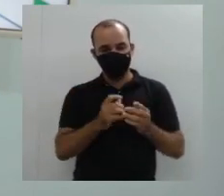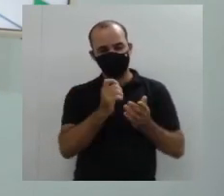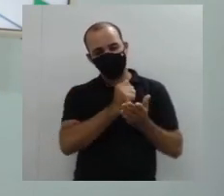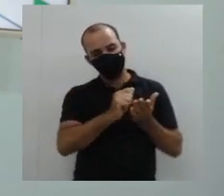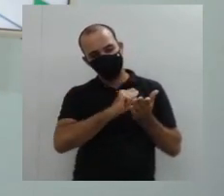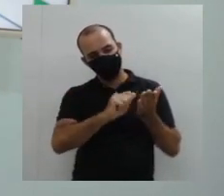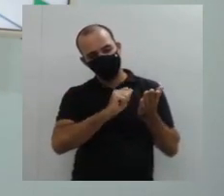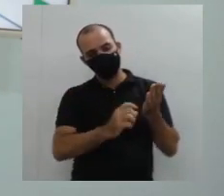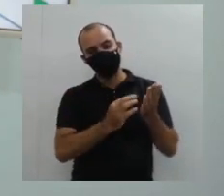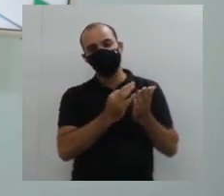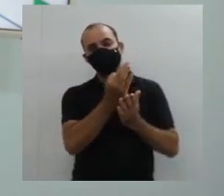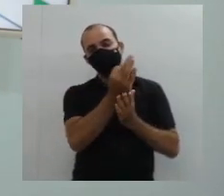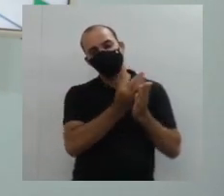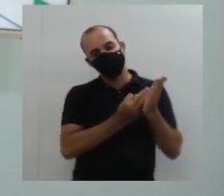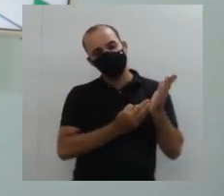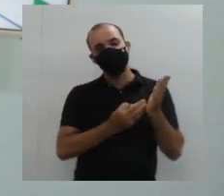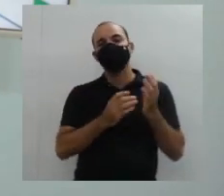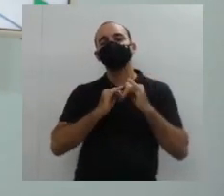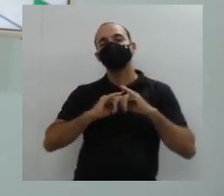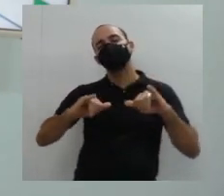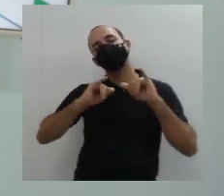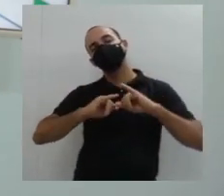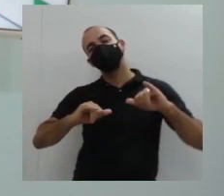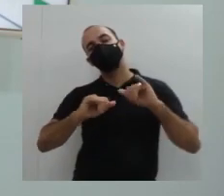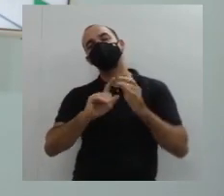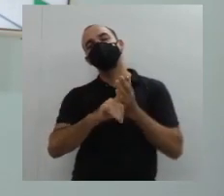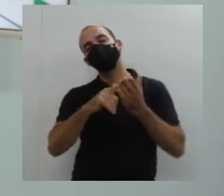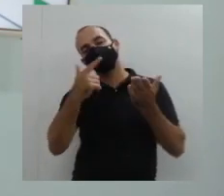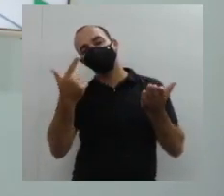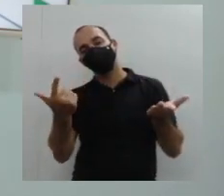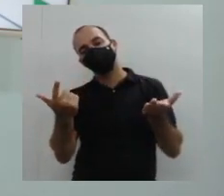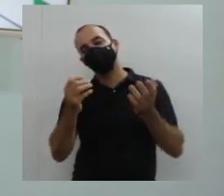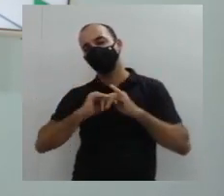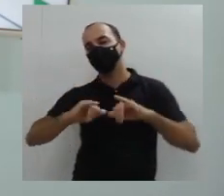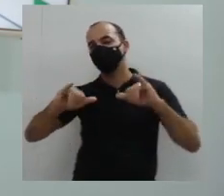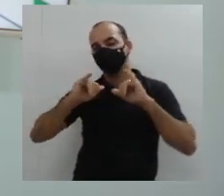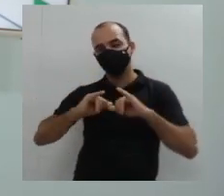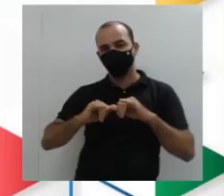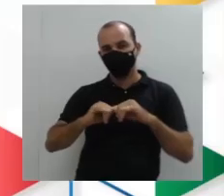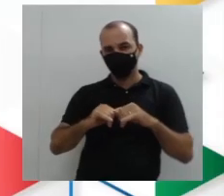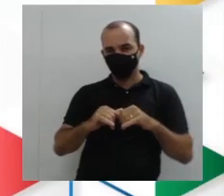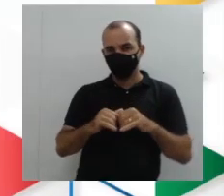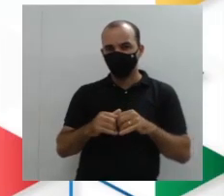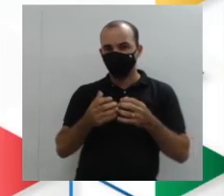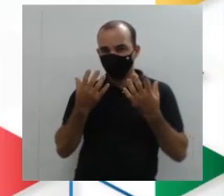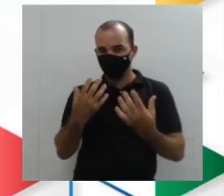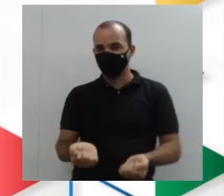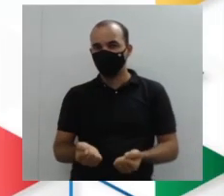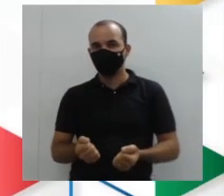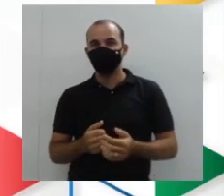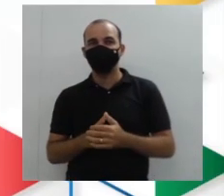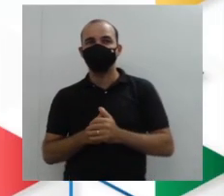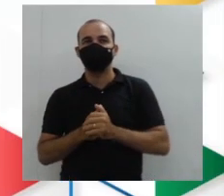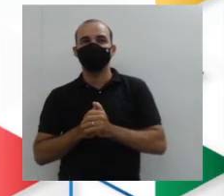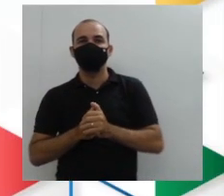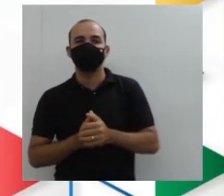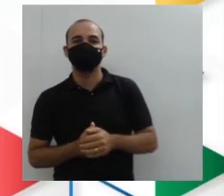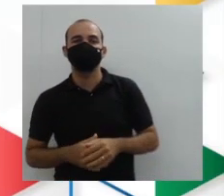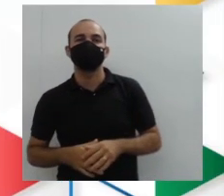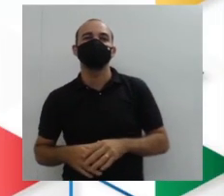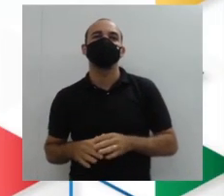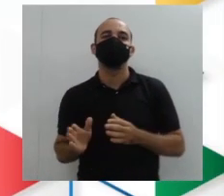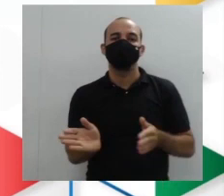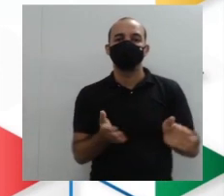quê? Persuadir, informar a propaganda. Que tal? Olhe na tela, acompanhe comigo. O discurso